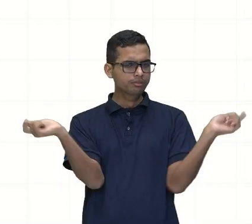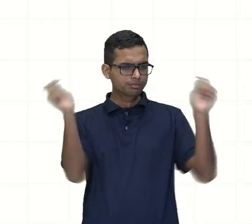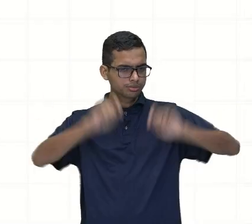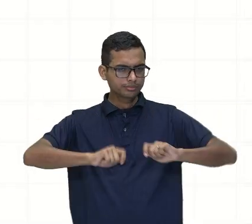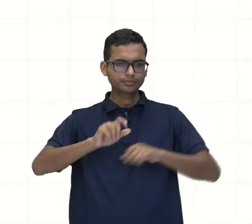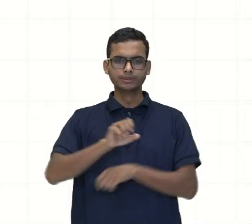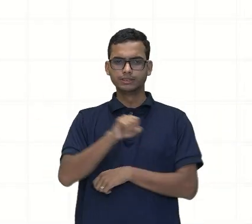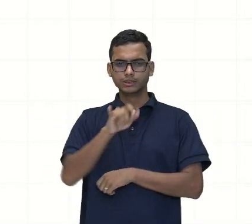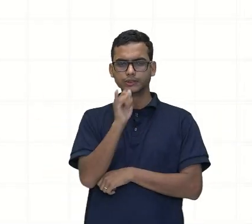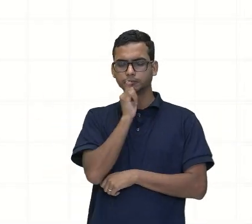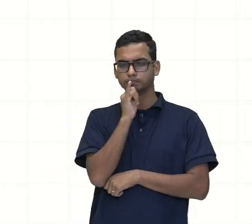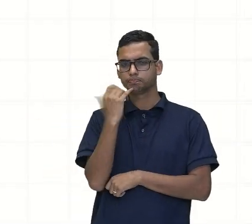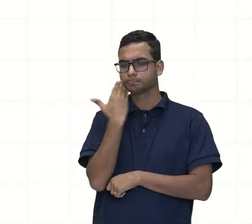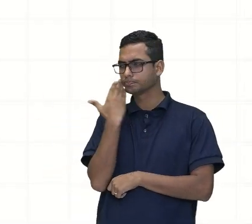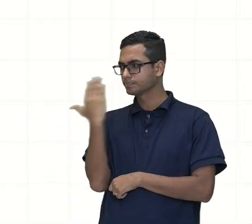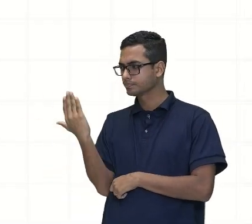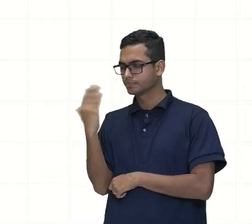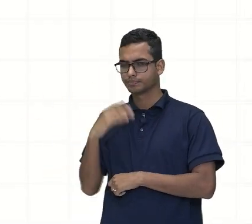tiver aqui, ó,